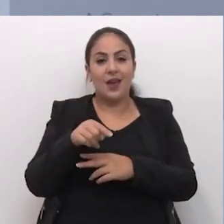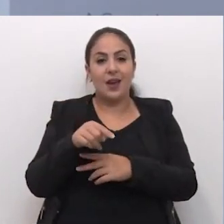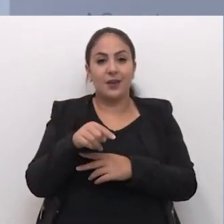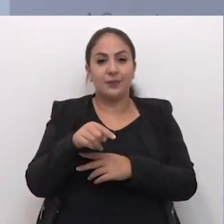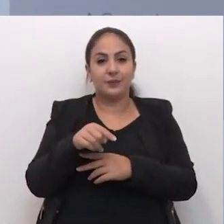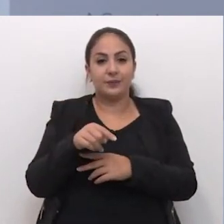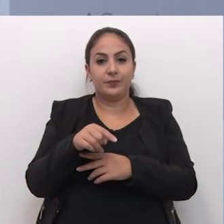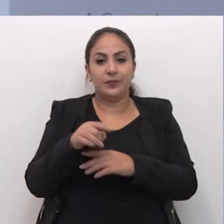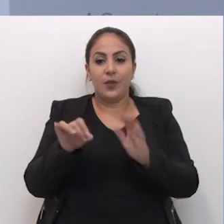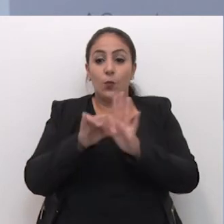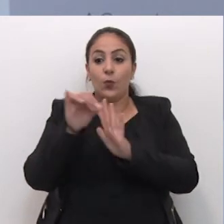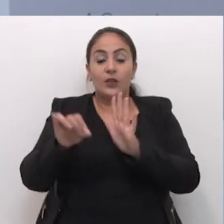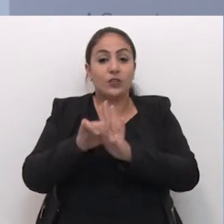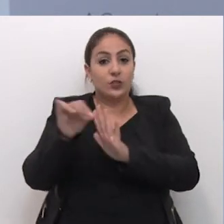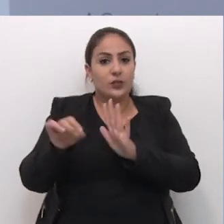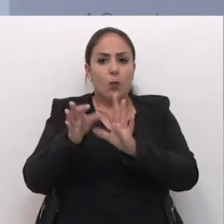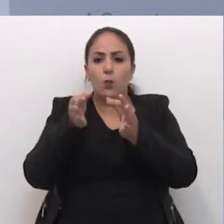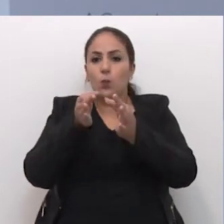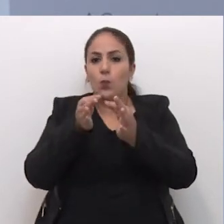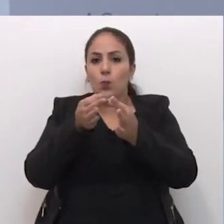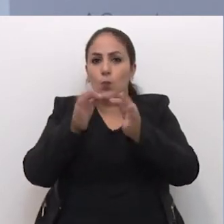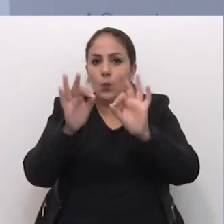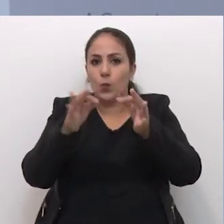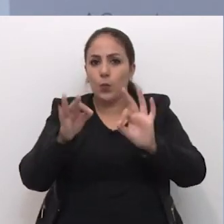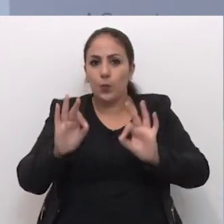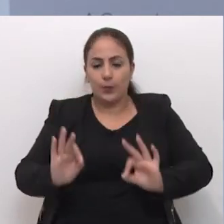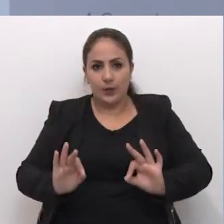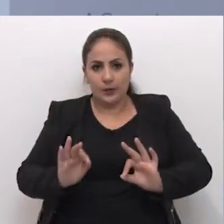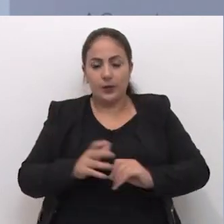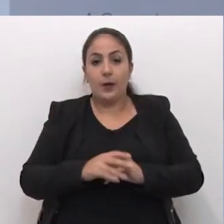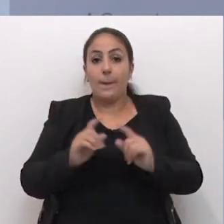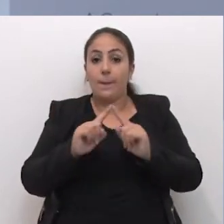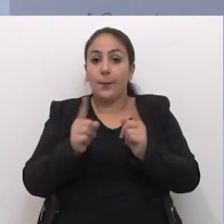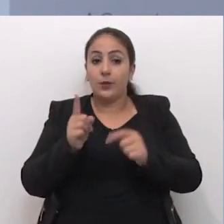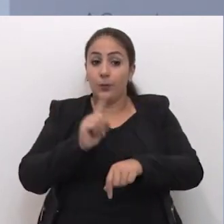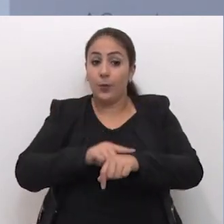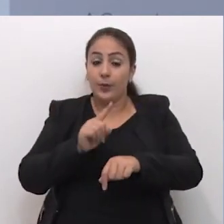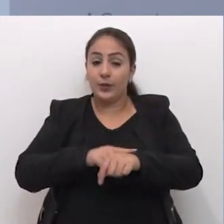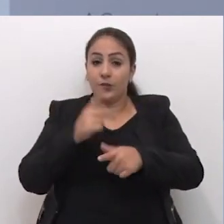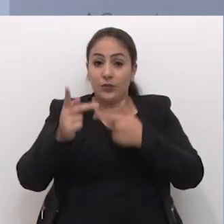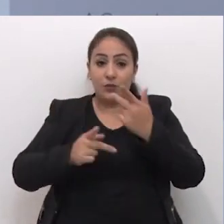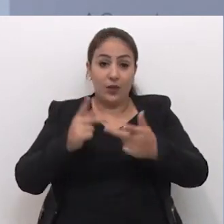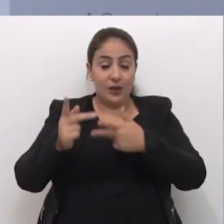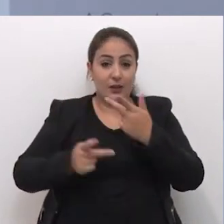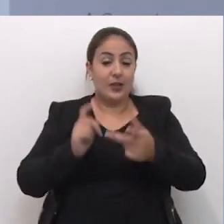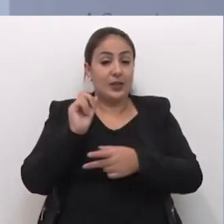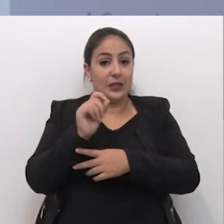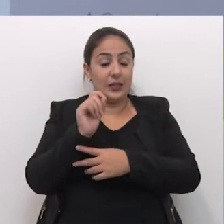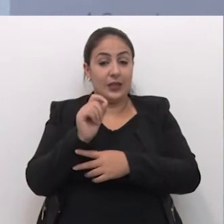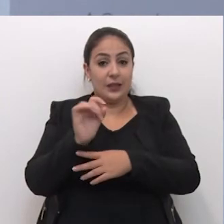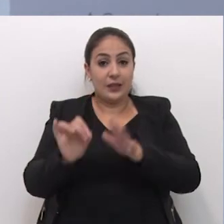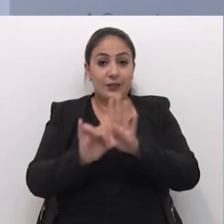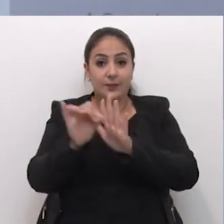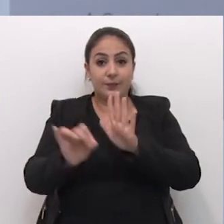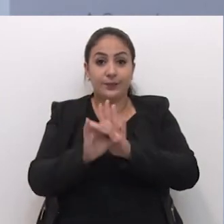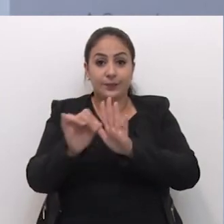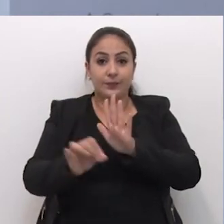que é uma licitação simplificada, mas quando ele me fala que essa